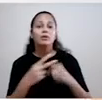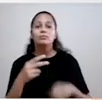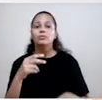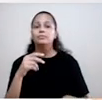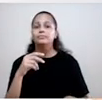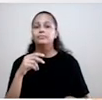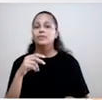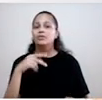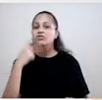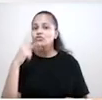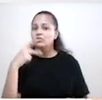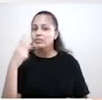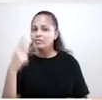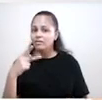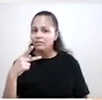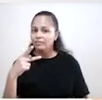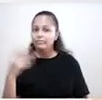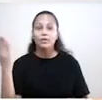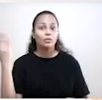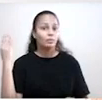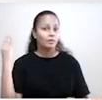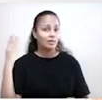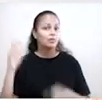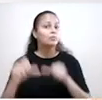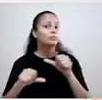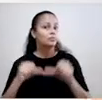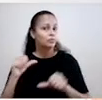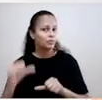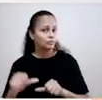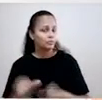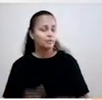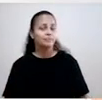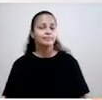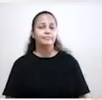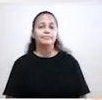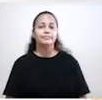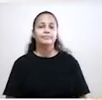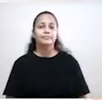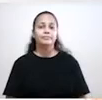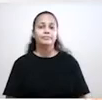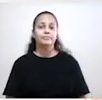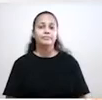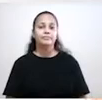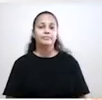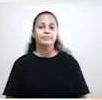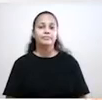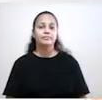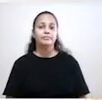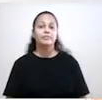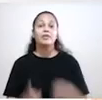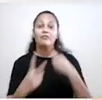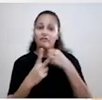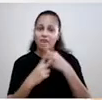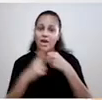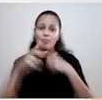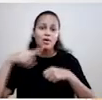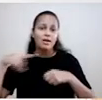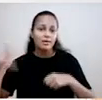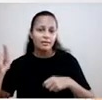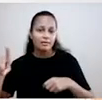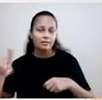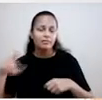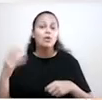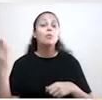dizer. Passado e particípio, said, said. O go,